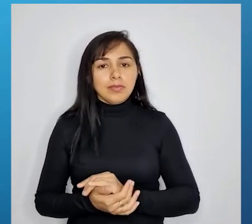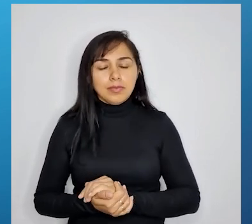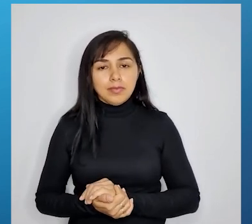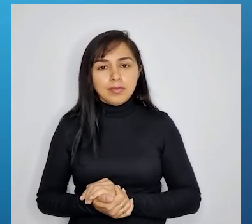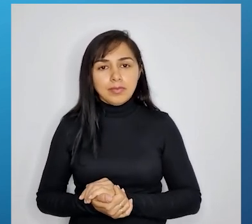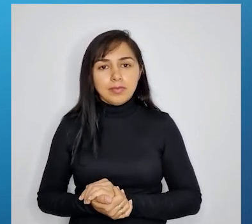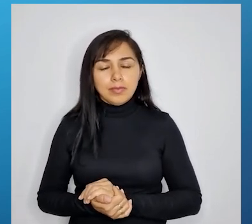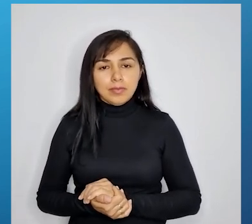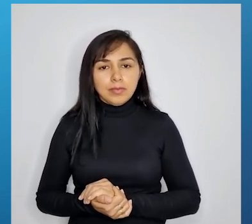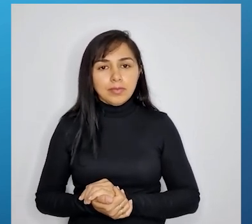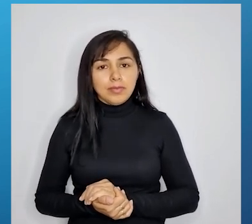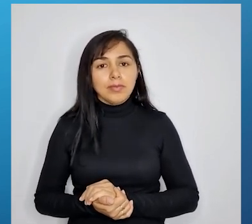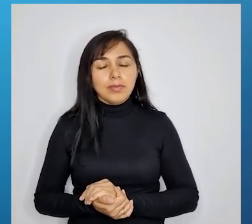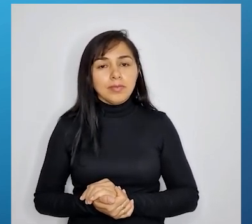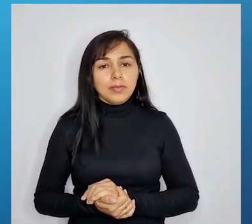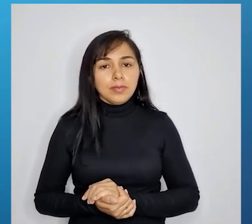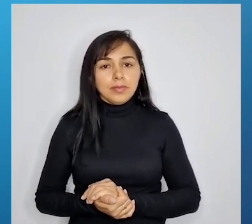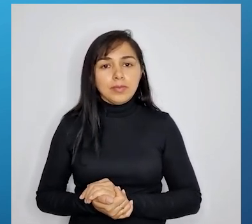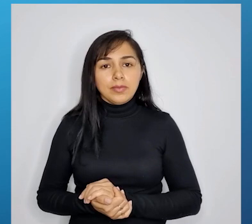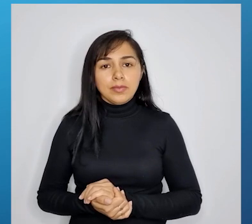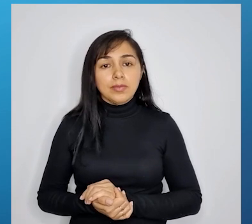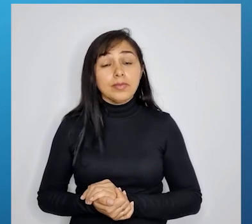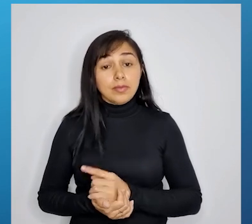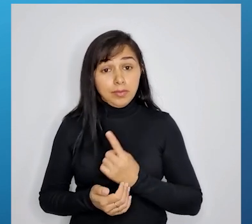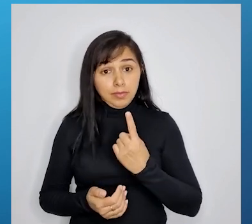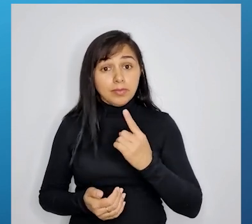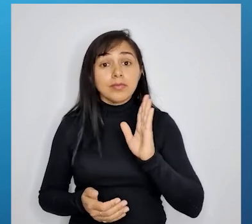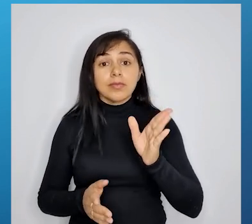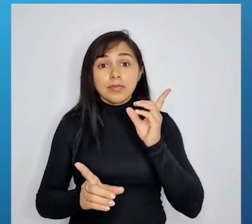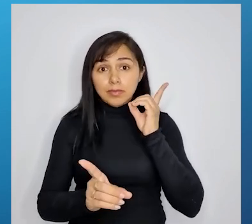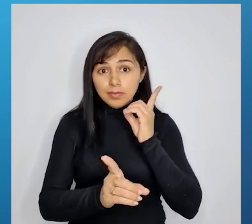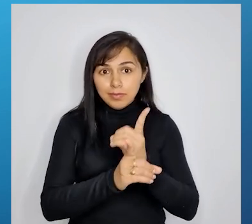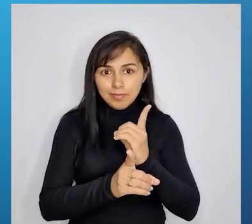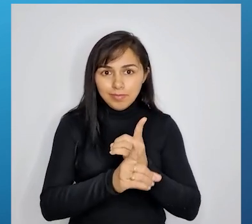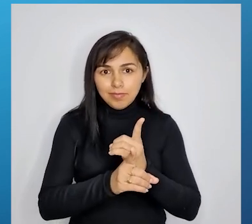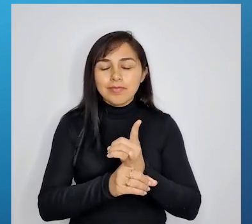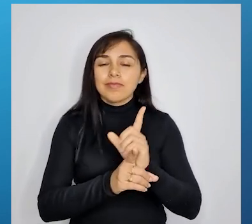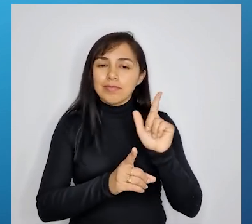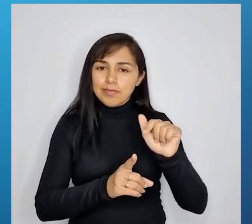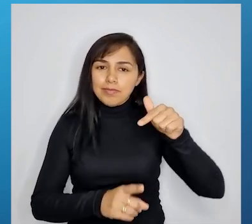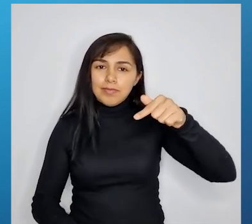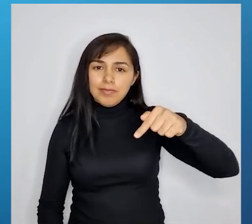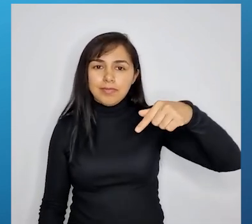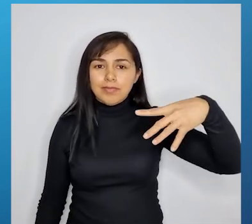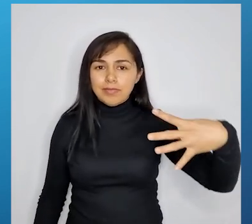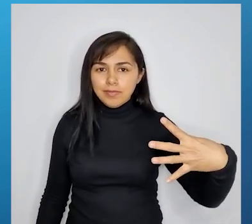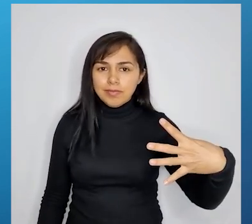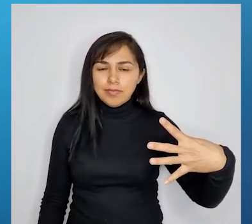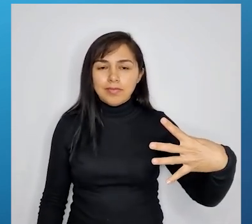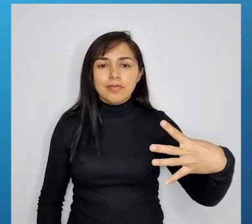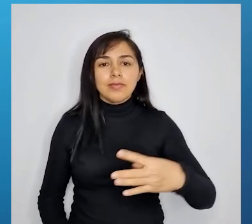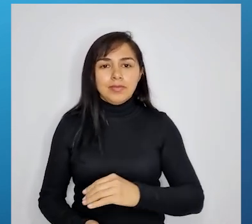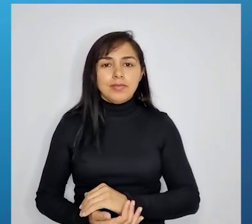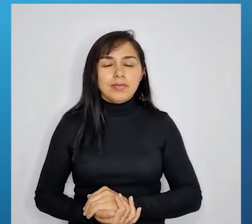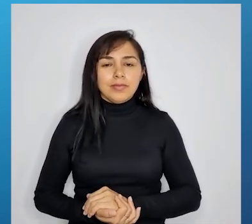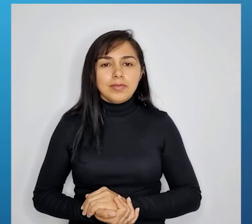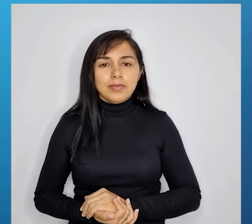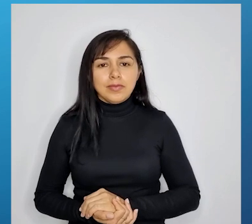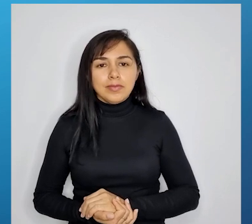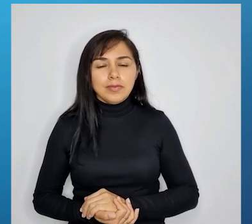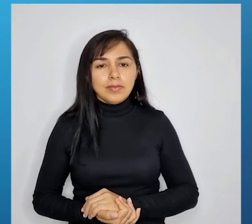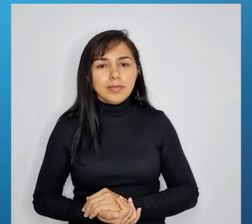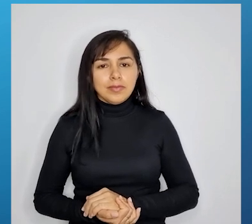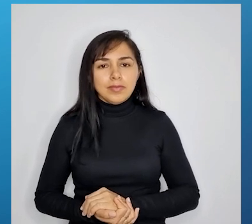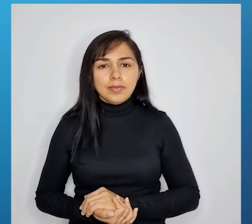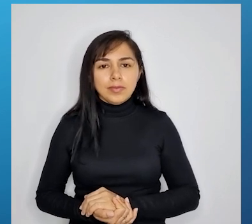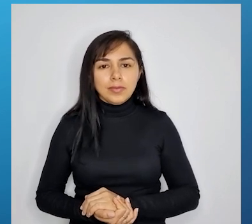um e encontra o outro, porque eles são iguais. Um deles a gente já encontrou, que é o próprio 74. Já vou deixar uma parte da resposta aqui.